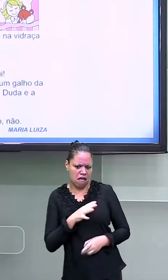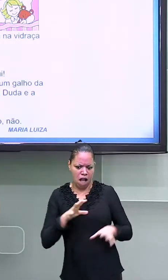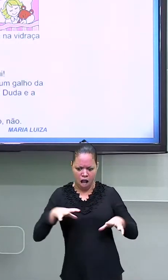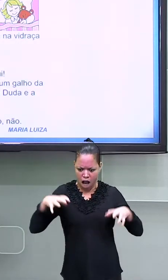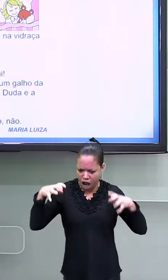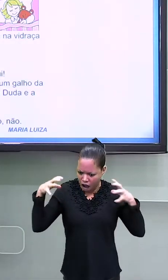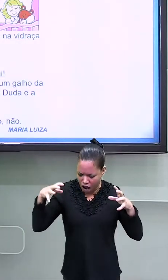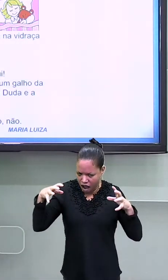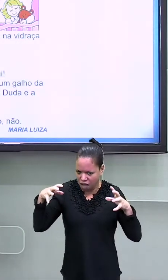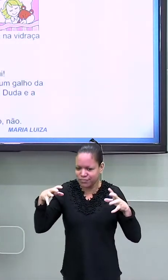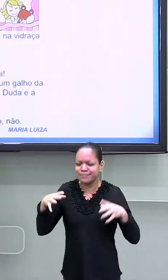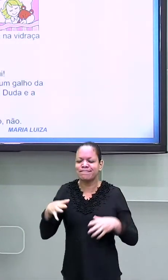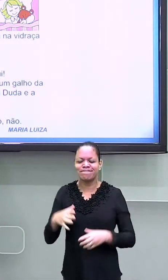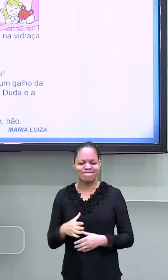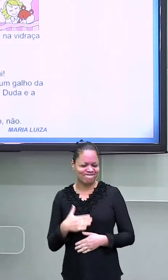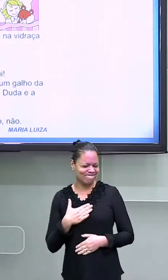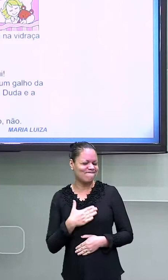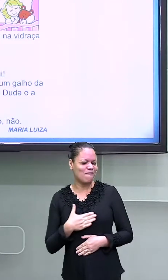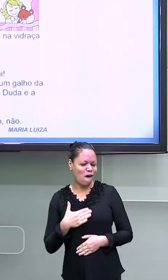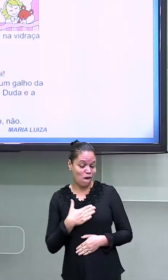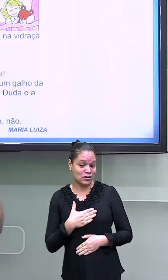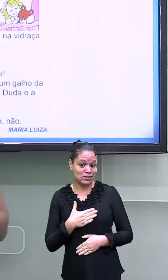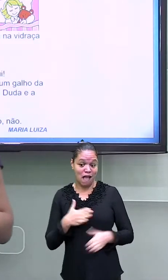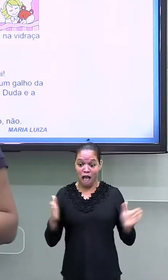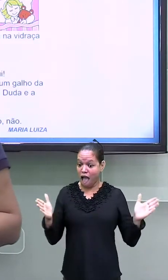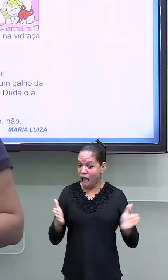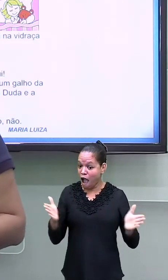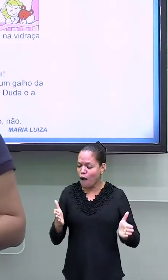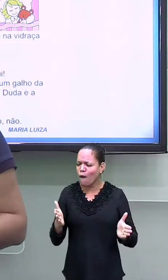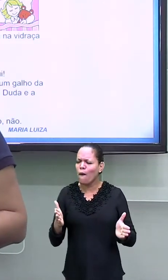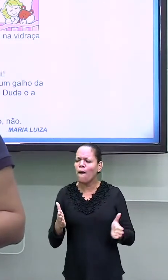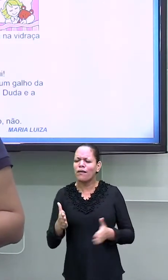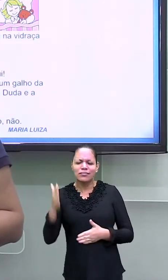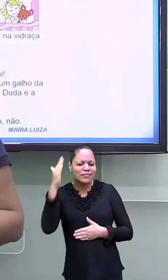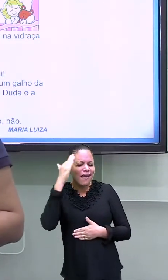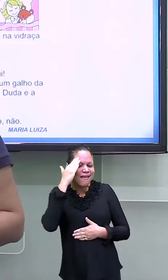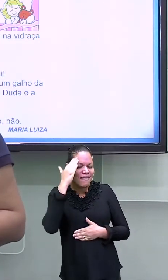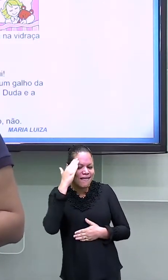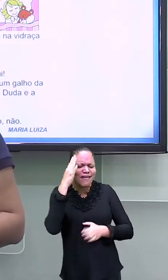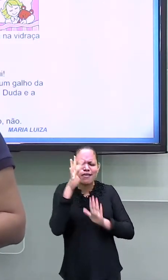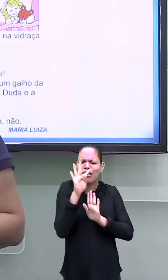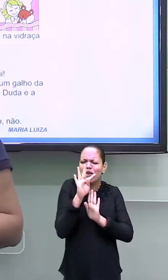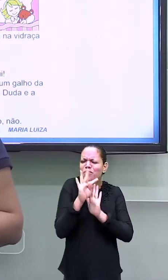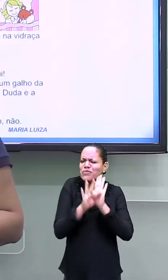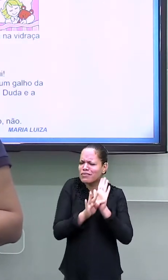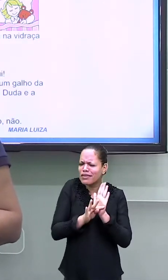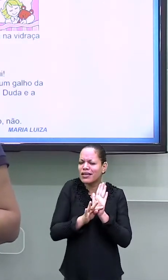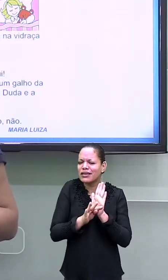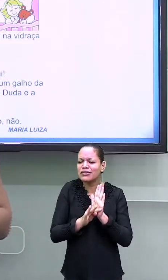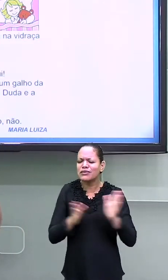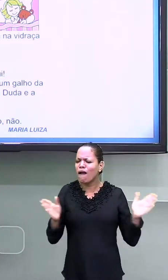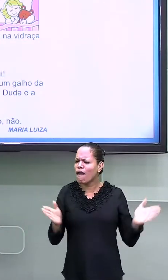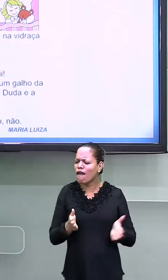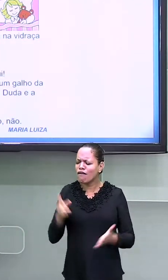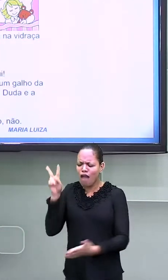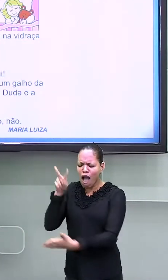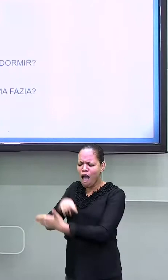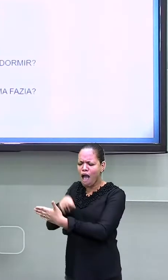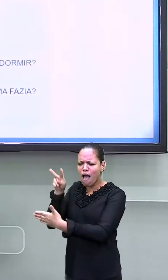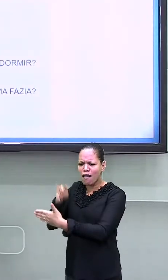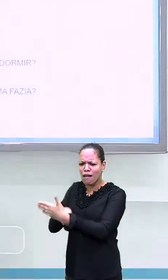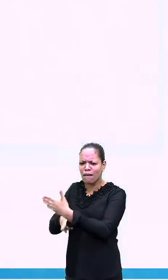terror. Agora a gente vai estar fazendo a interpretação desse conto, desse texto que a gente acabou de ler, tá bom? Vem comigo.